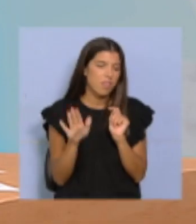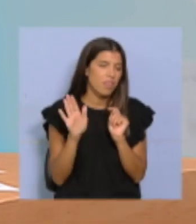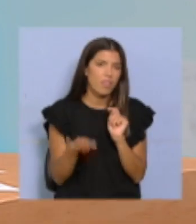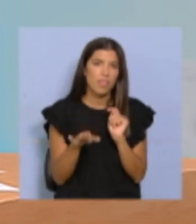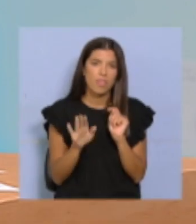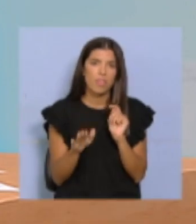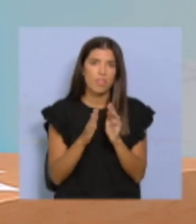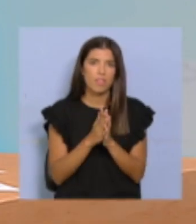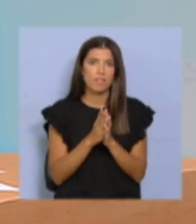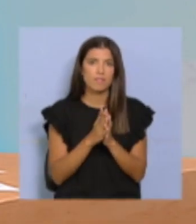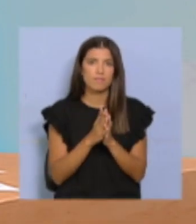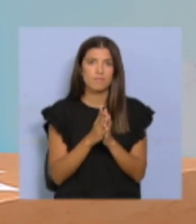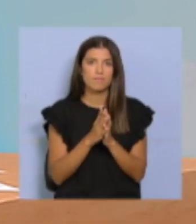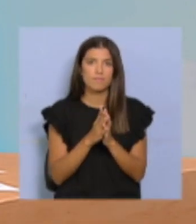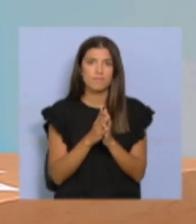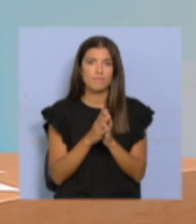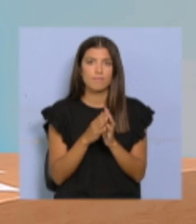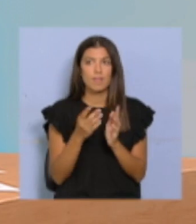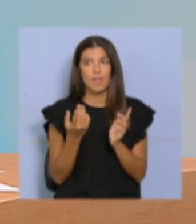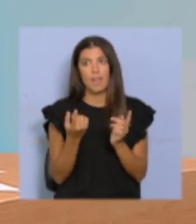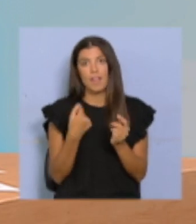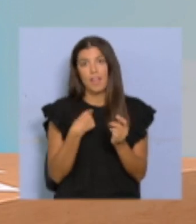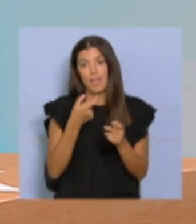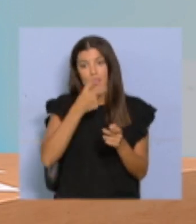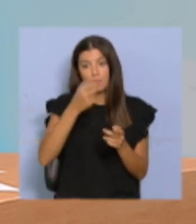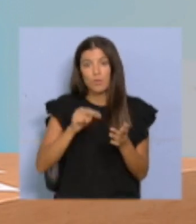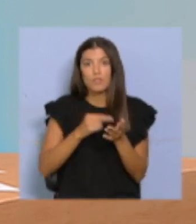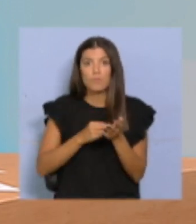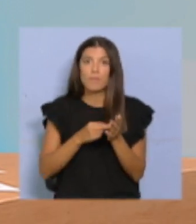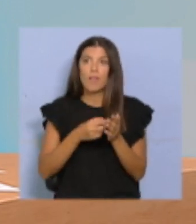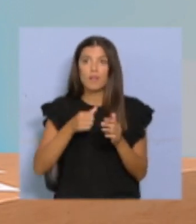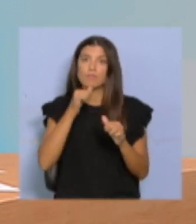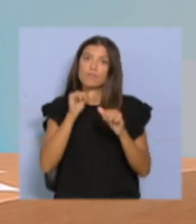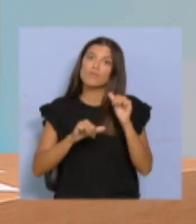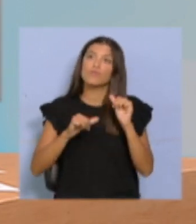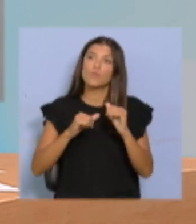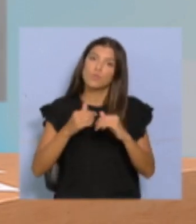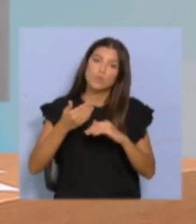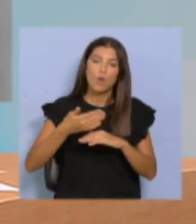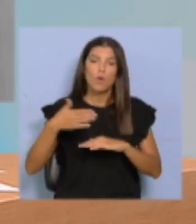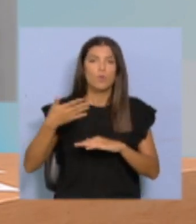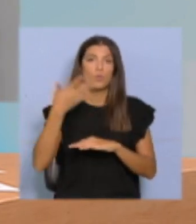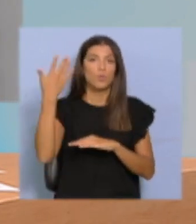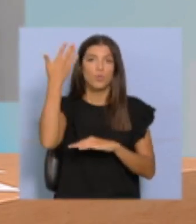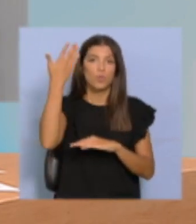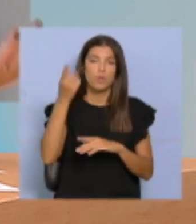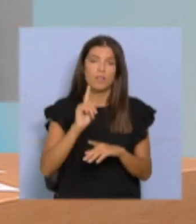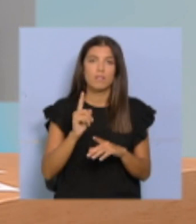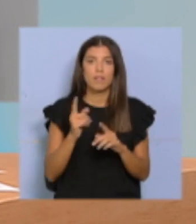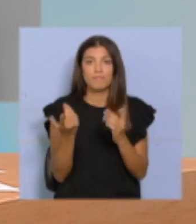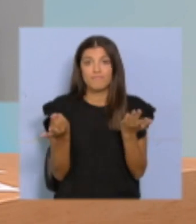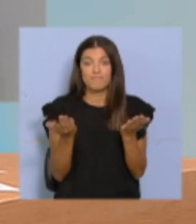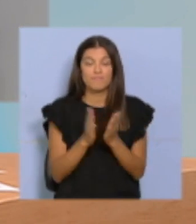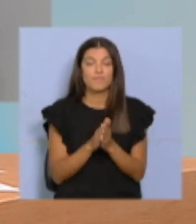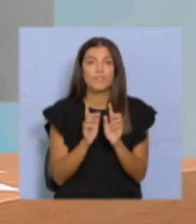vez de elevar o discurso, que é aquilo que nós esperamos, no fundo, dos políticos. E não deixar esquecer, agora